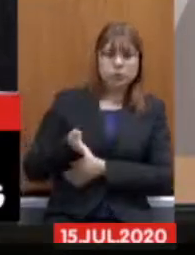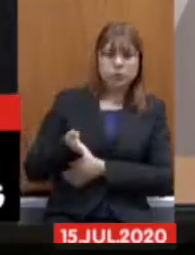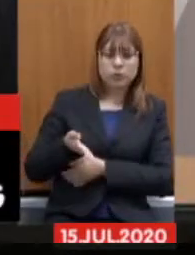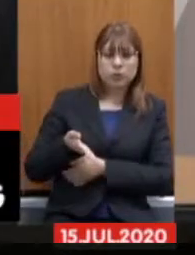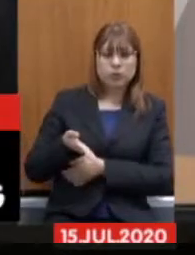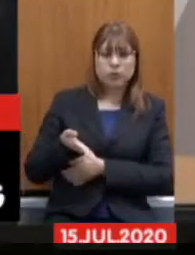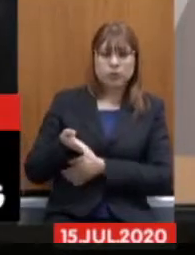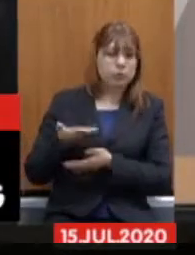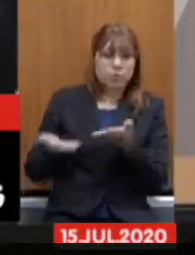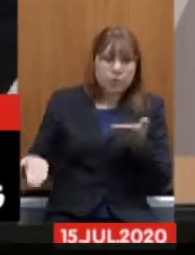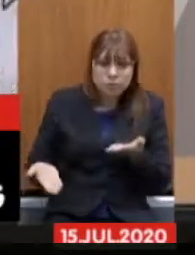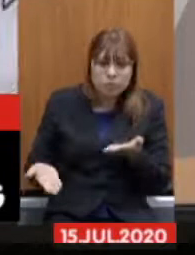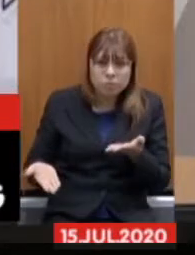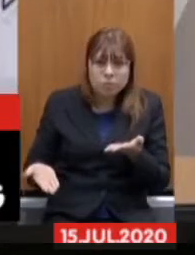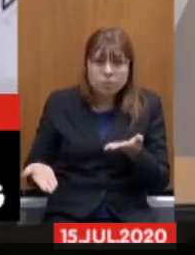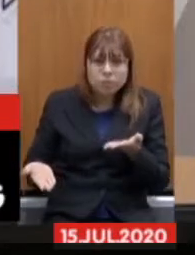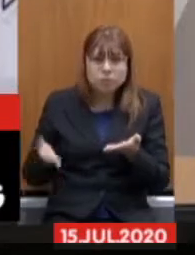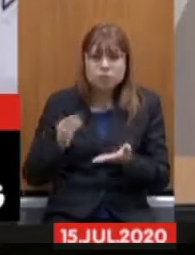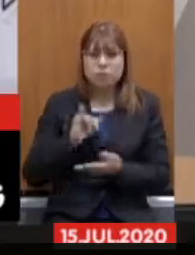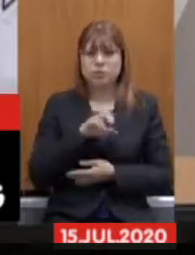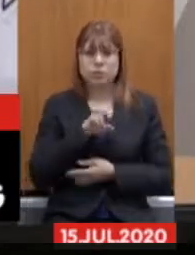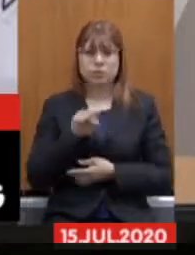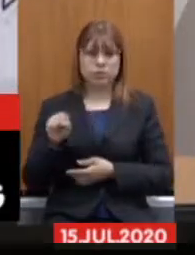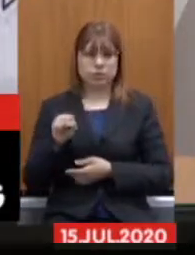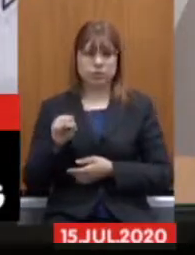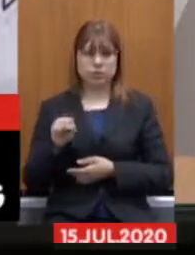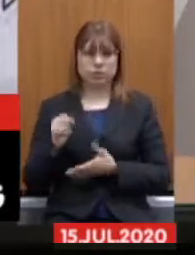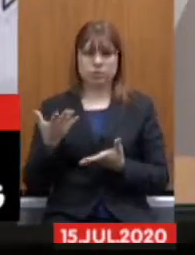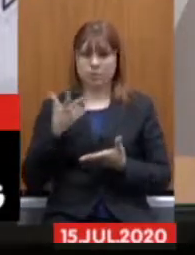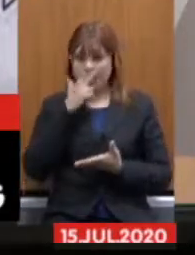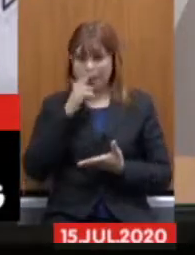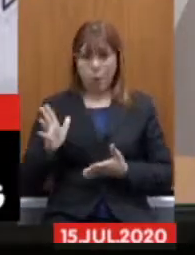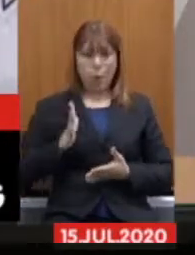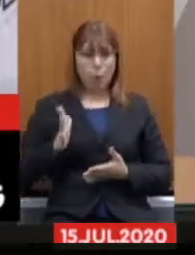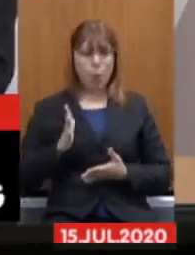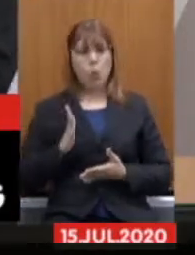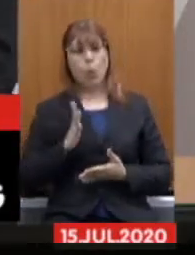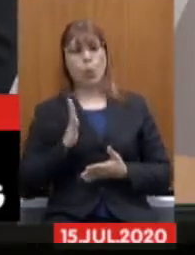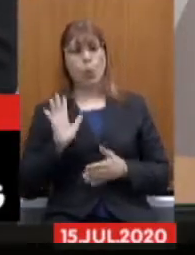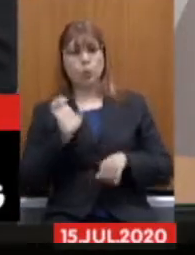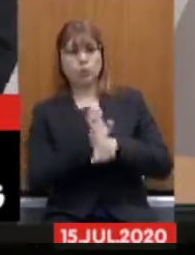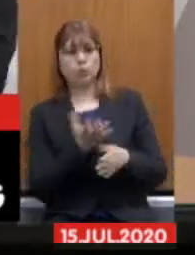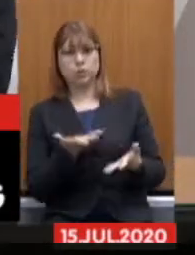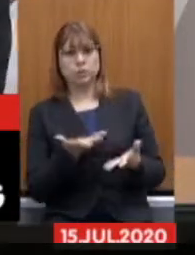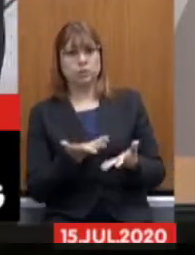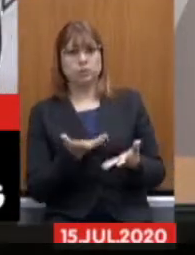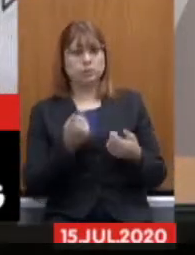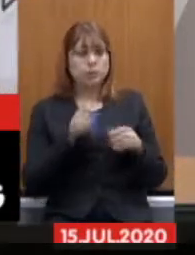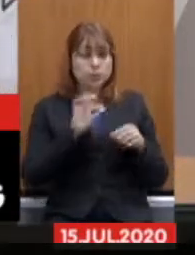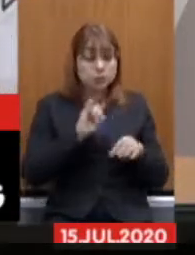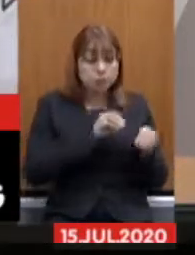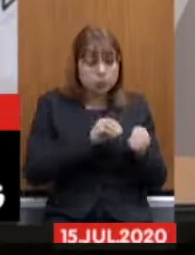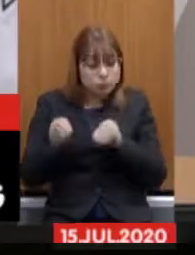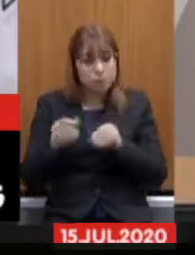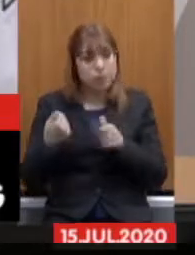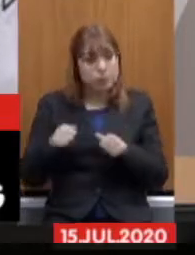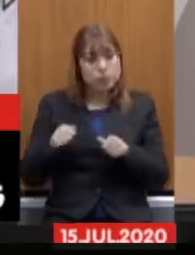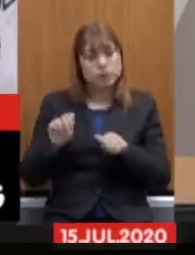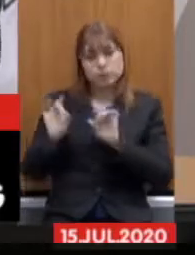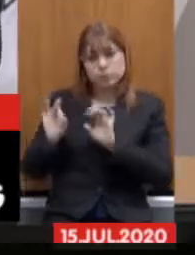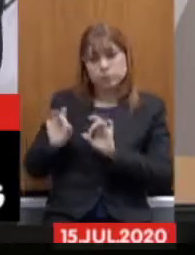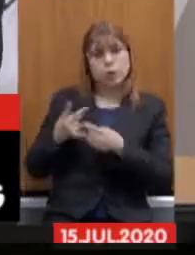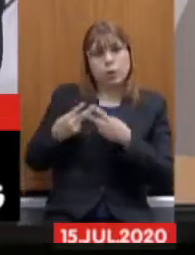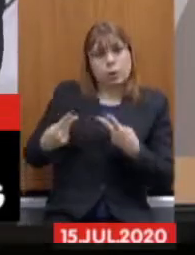decidir do teto do inss isso aí enriquecimento sem causa do estado não tem condição se vai propor migração tem que ter benefício